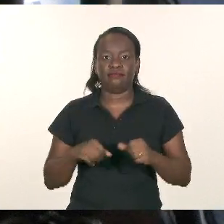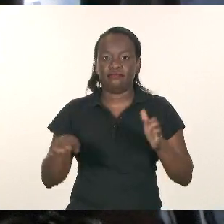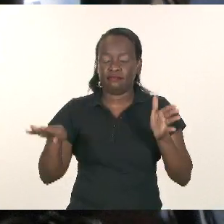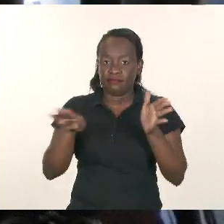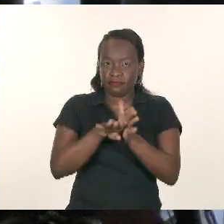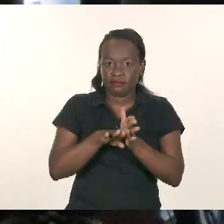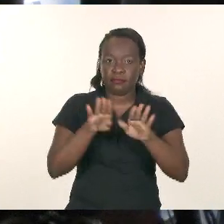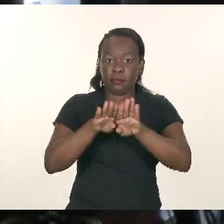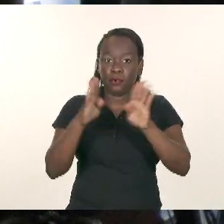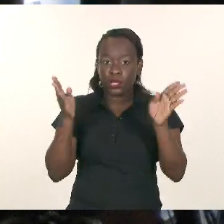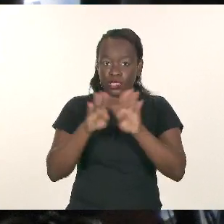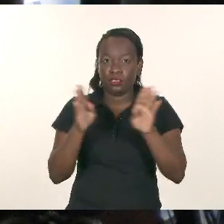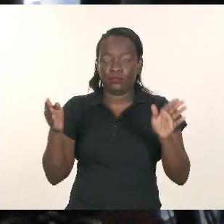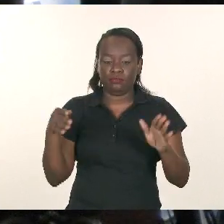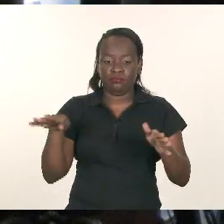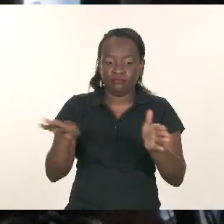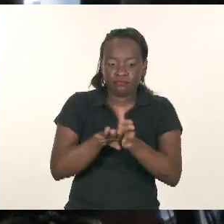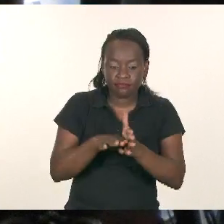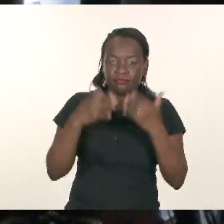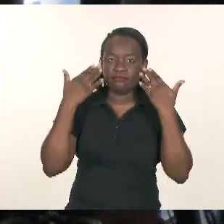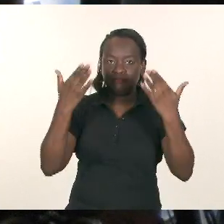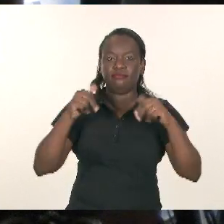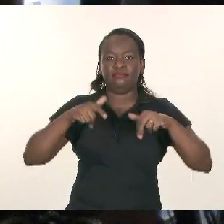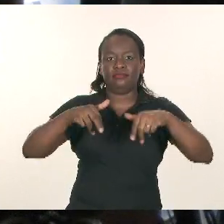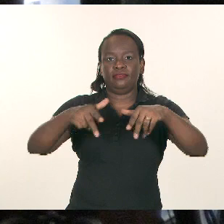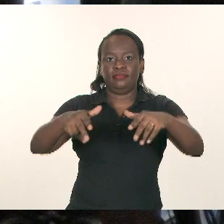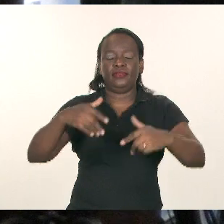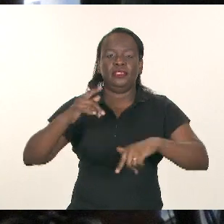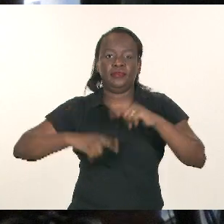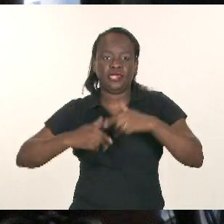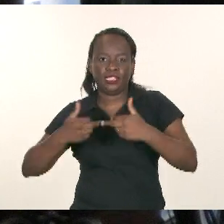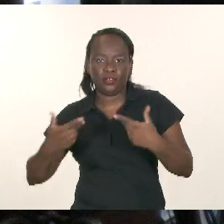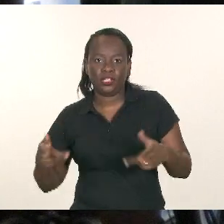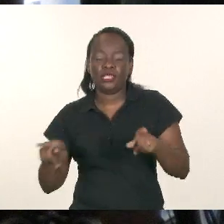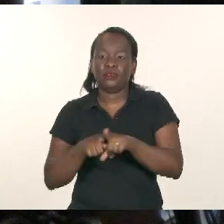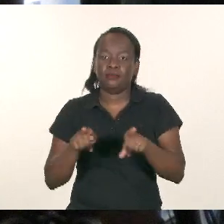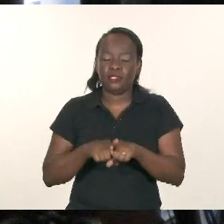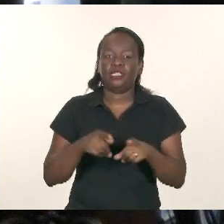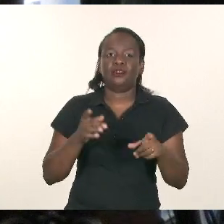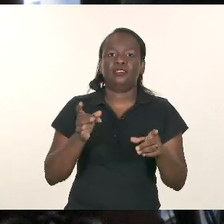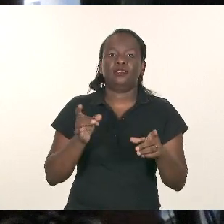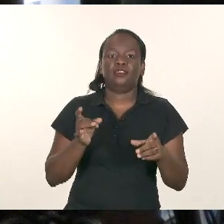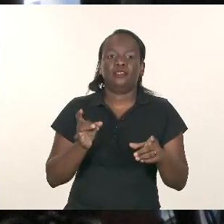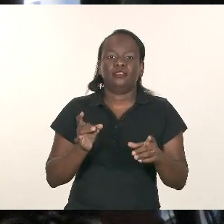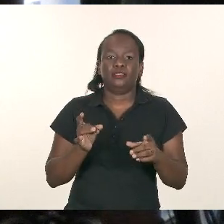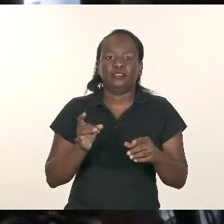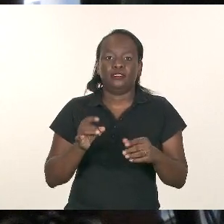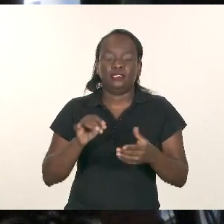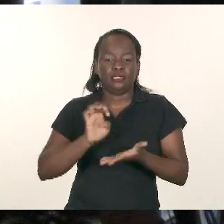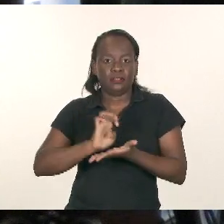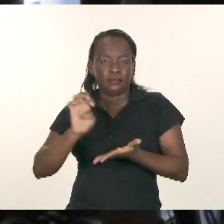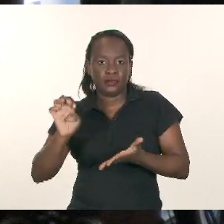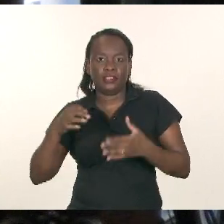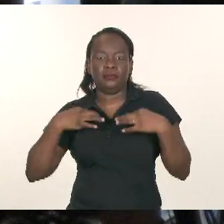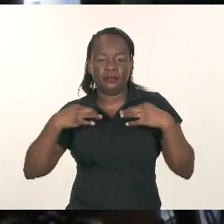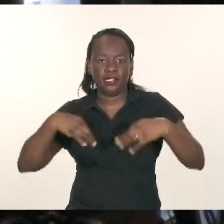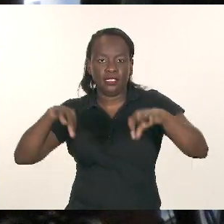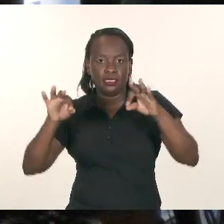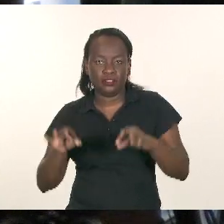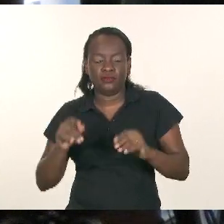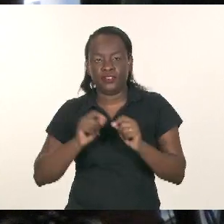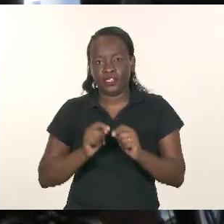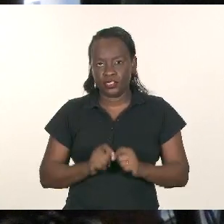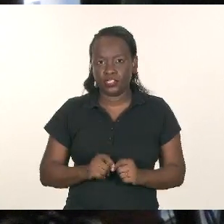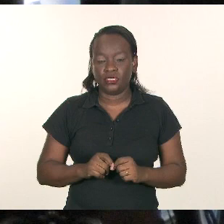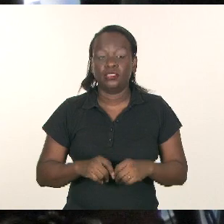Parava no portão da fábrica. Foi assim para levar os equipamentos e depois para exportar o tecido ali